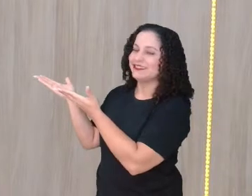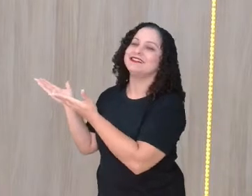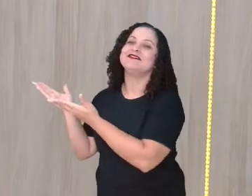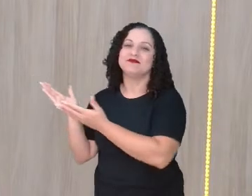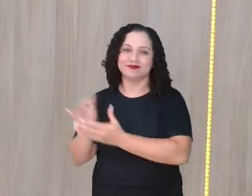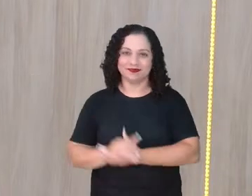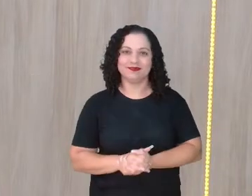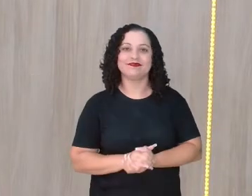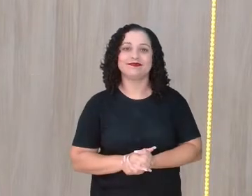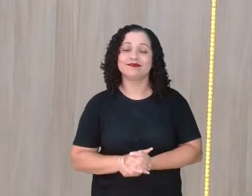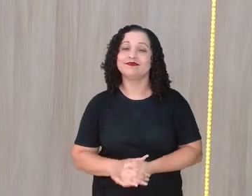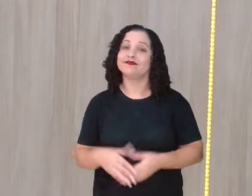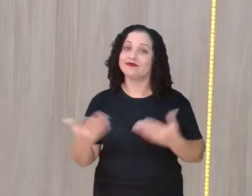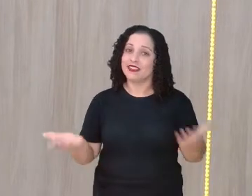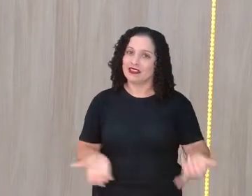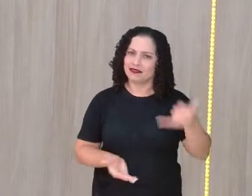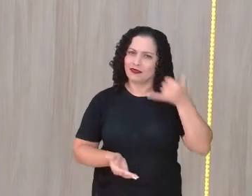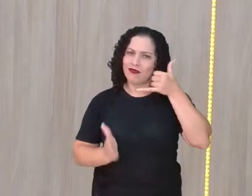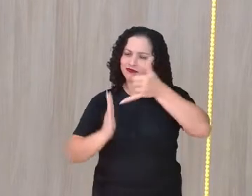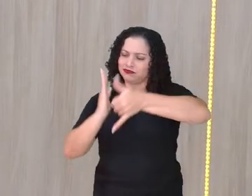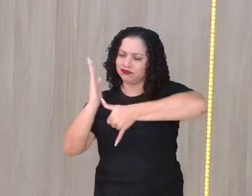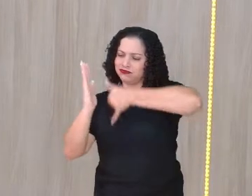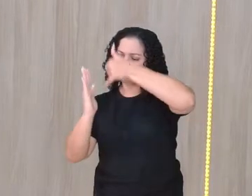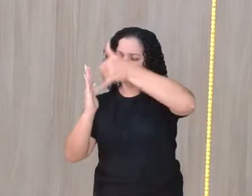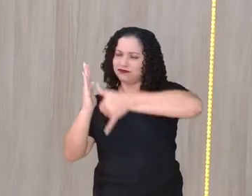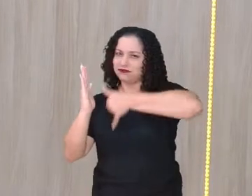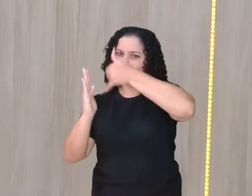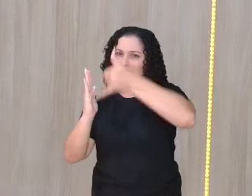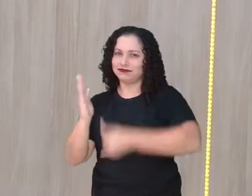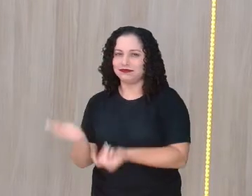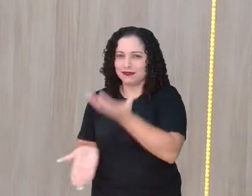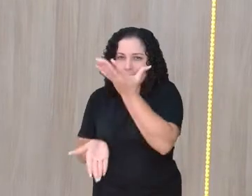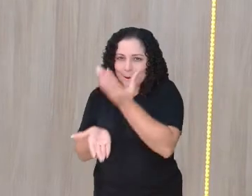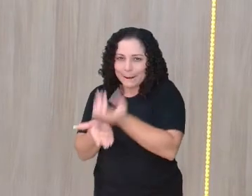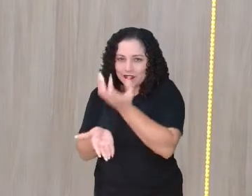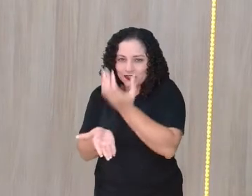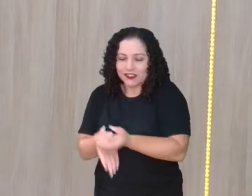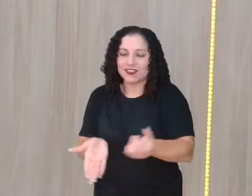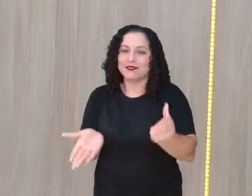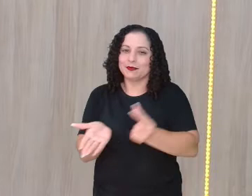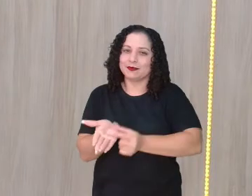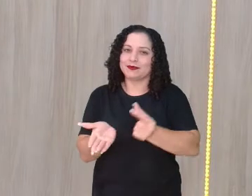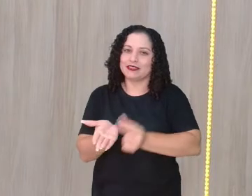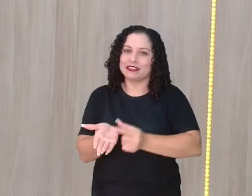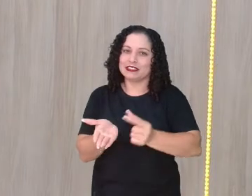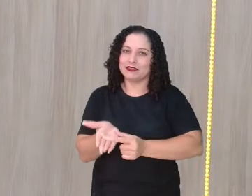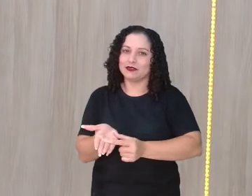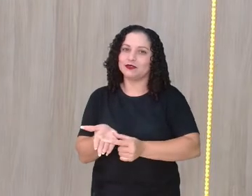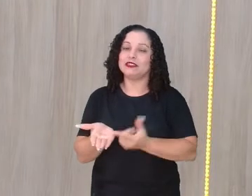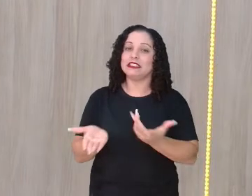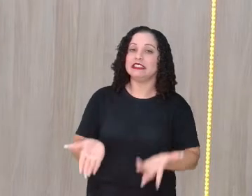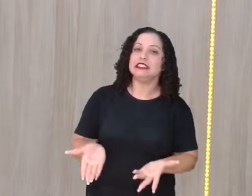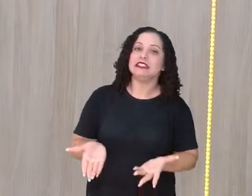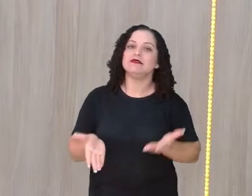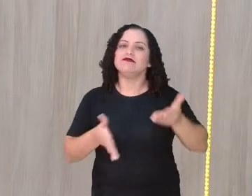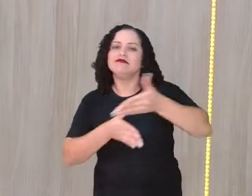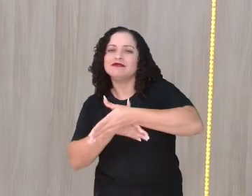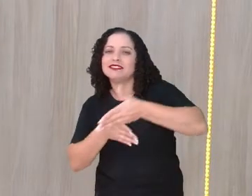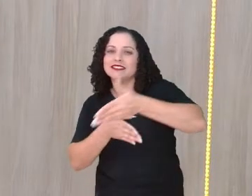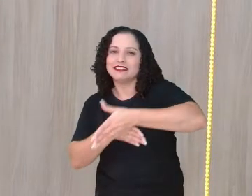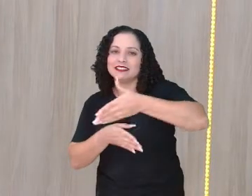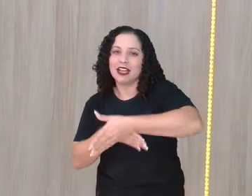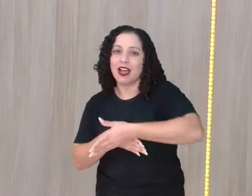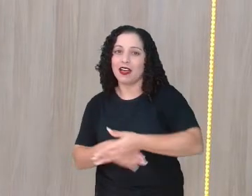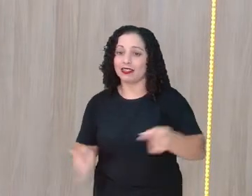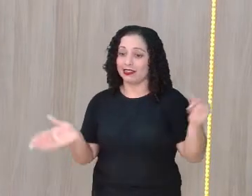né? Se você não tem esse aplicativo, vai lá, faz a leitura do QR Code, baixa o aplicativo, porque por ele